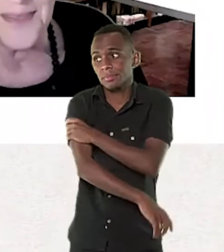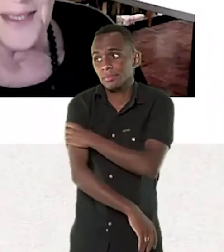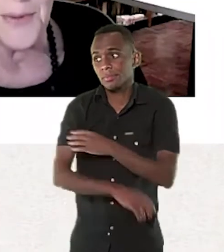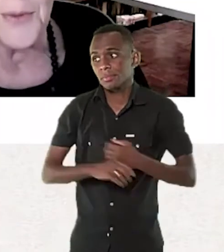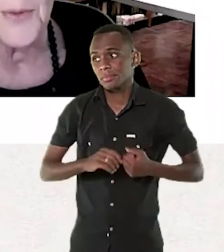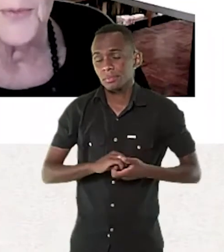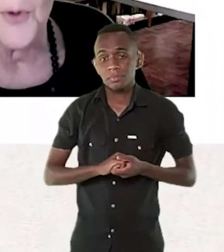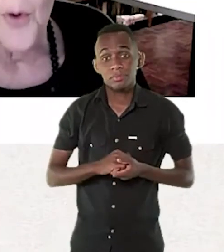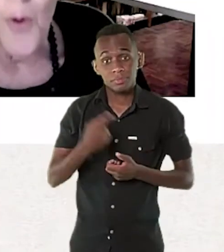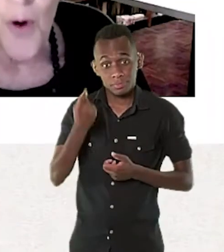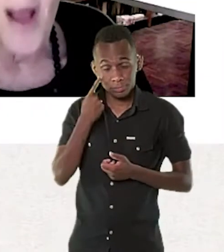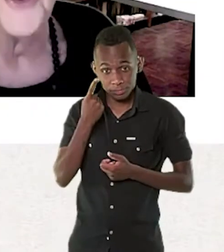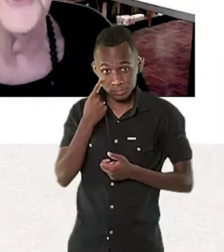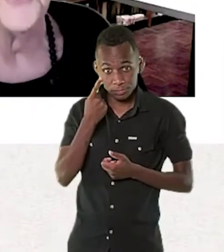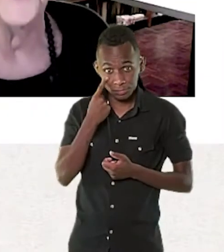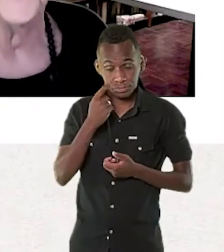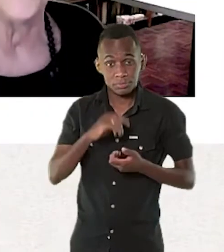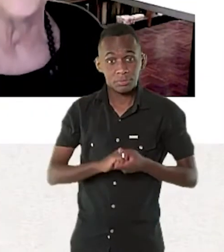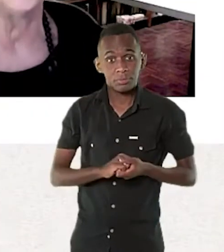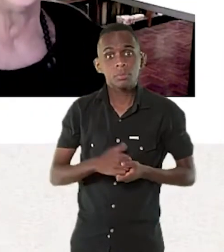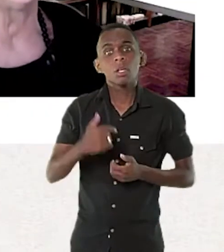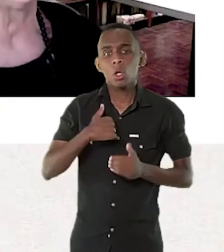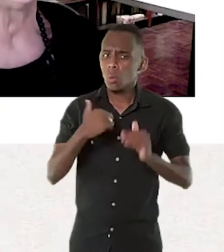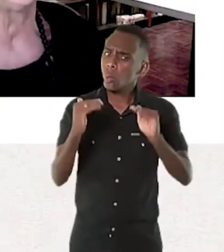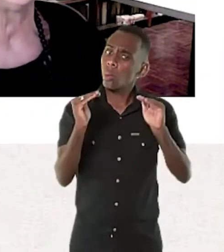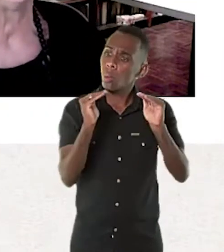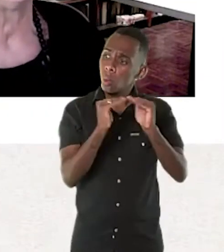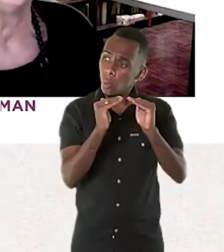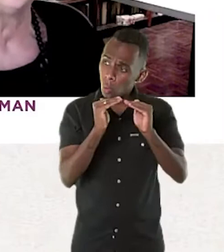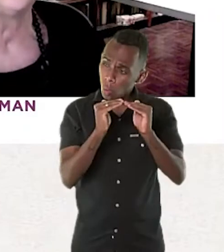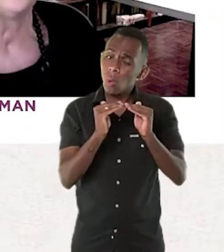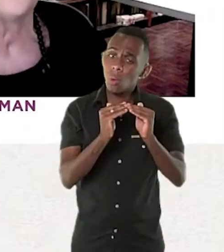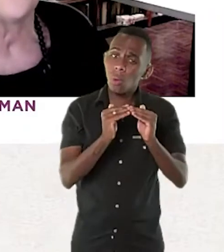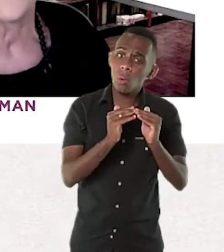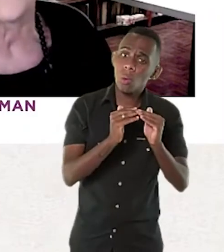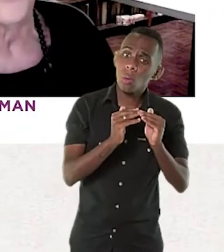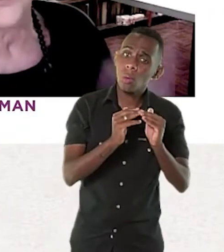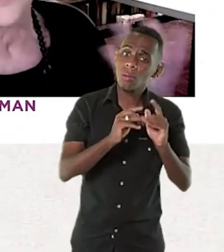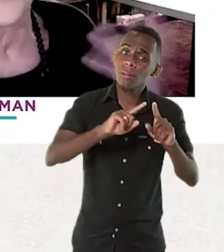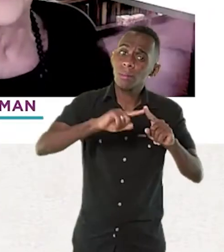Olha, eu concordo e